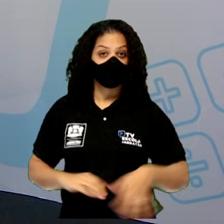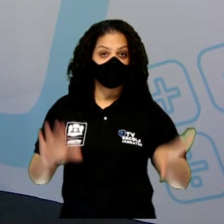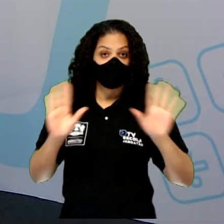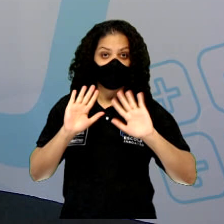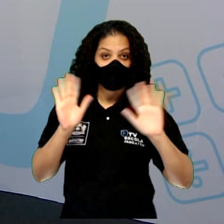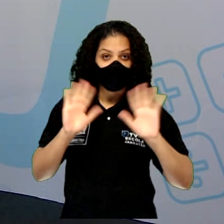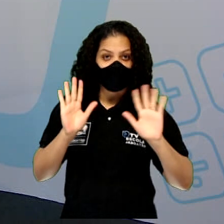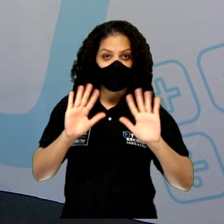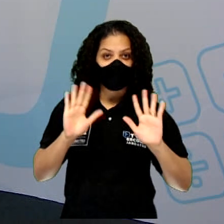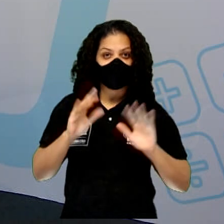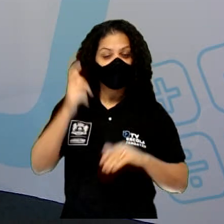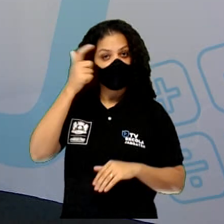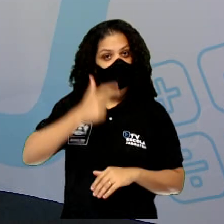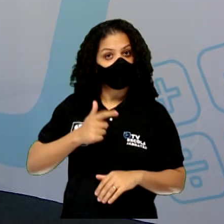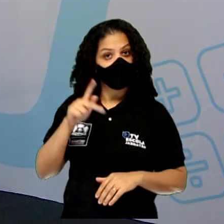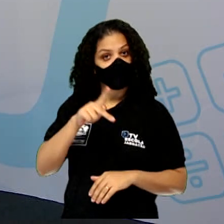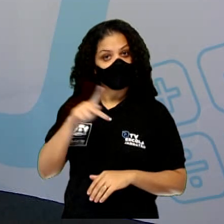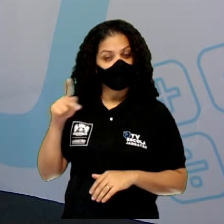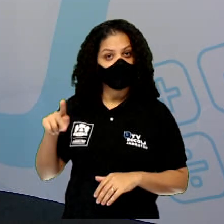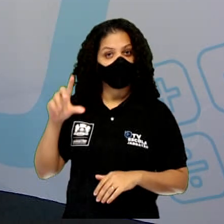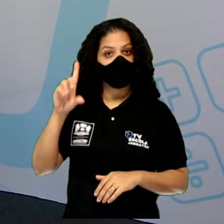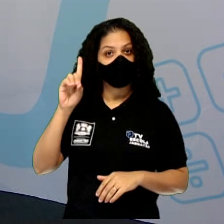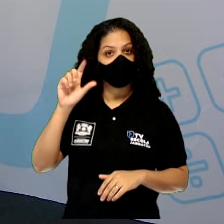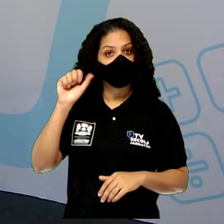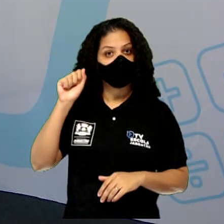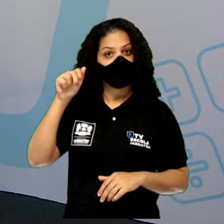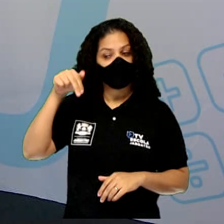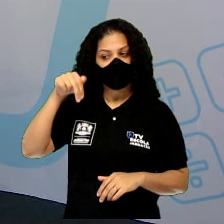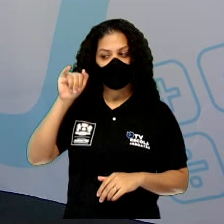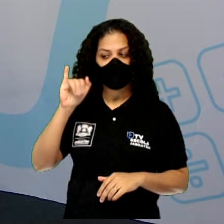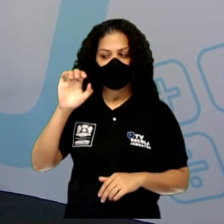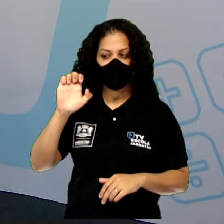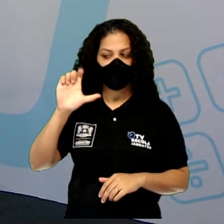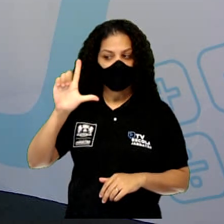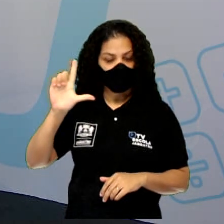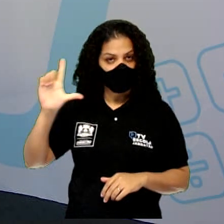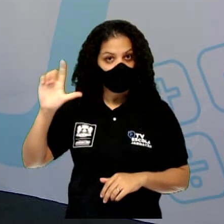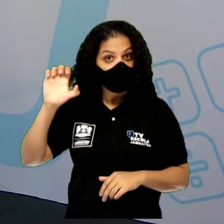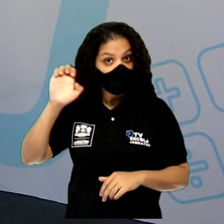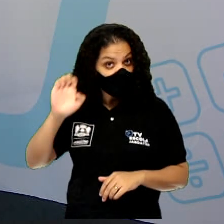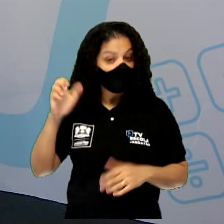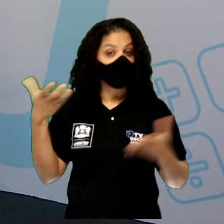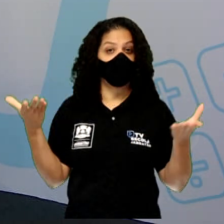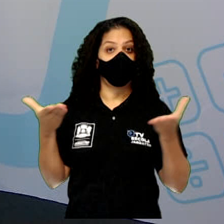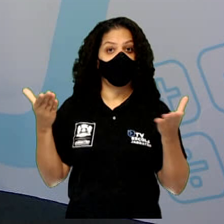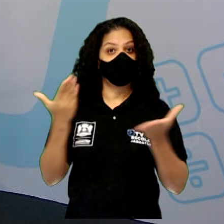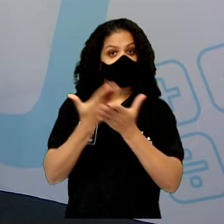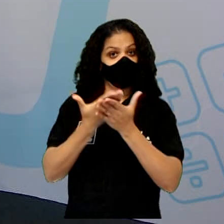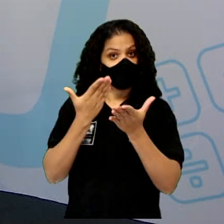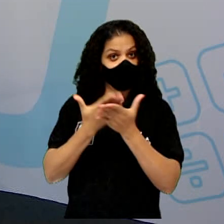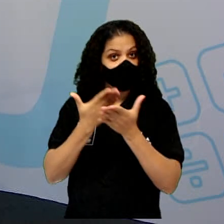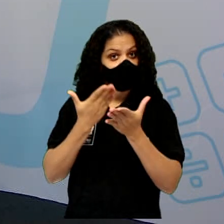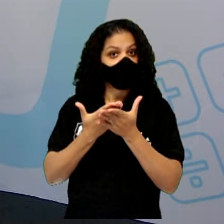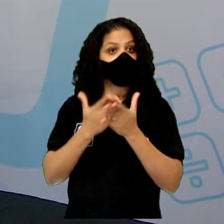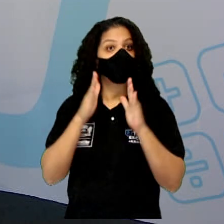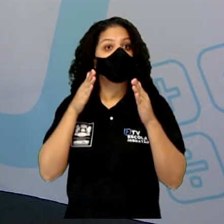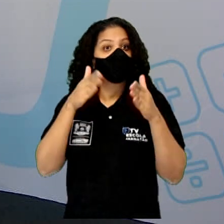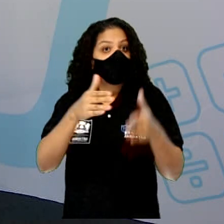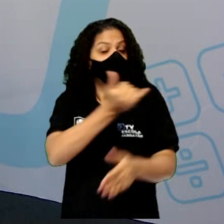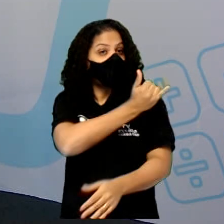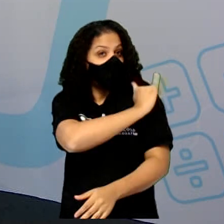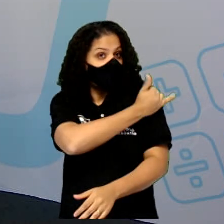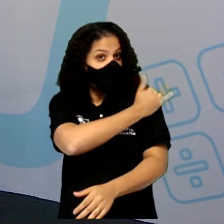Olá, eu sou a professora Daniele e hoje nós teremos uma aula para o módulo 2 da Educação de Jovens e Adultos, a aula de Língua